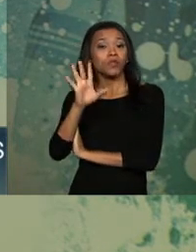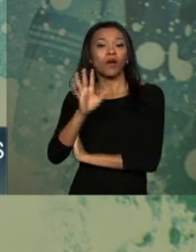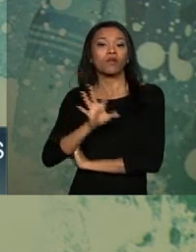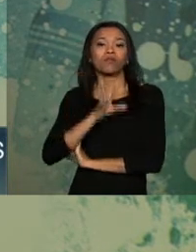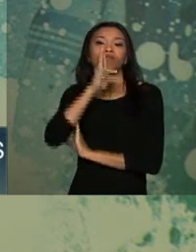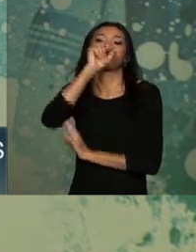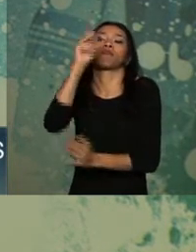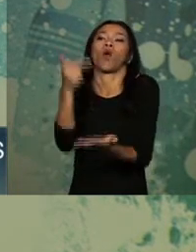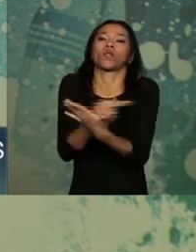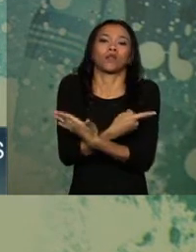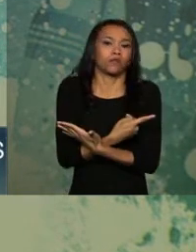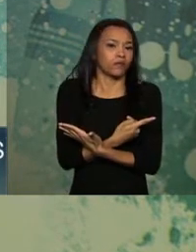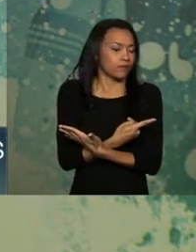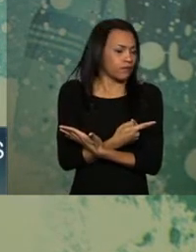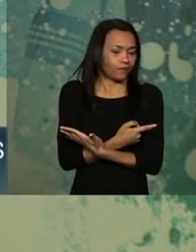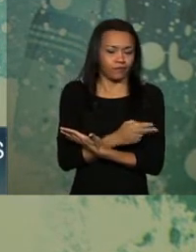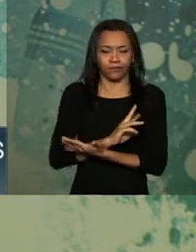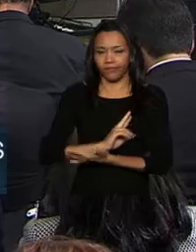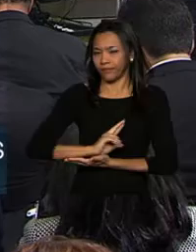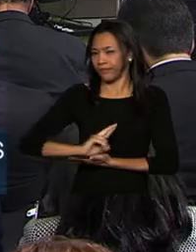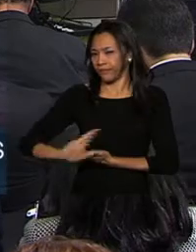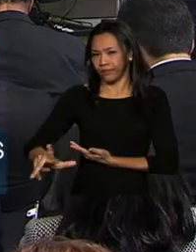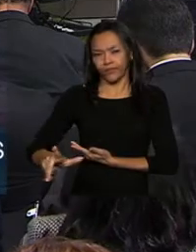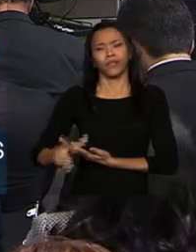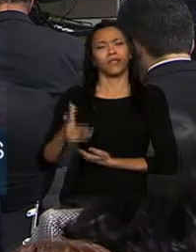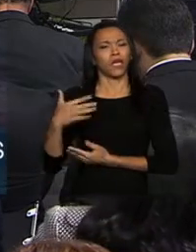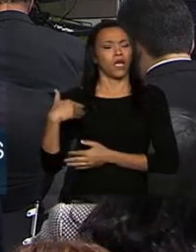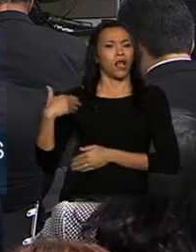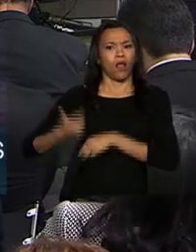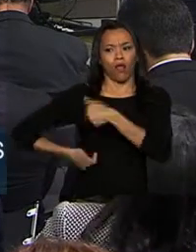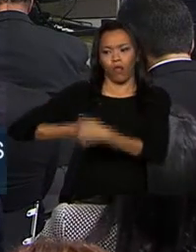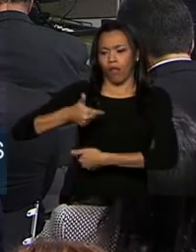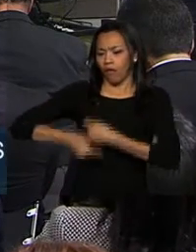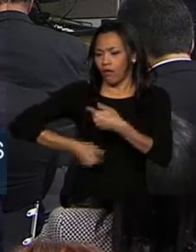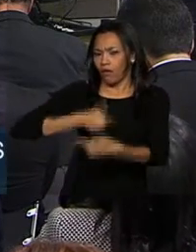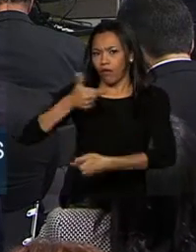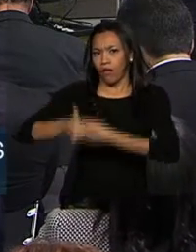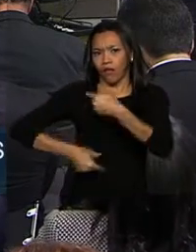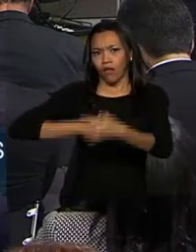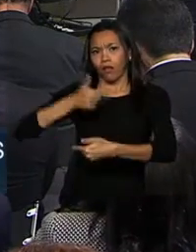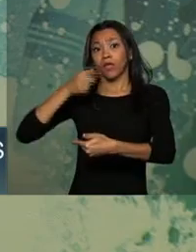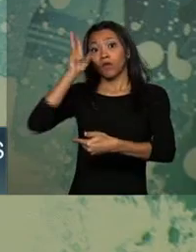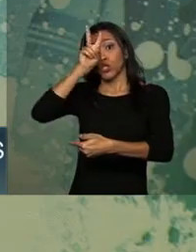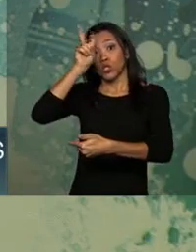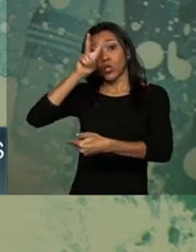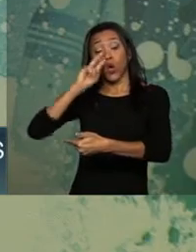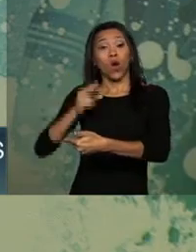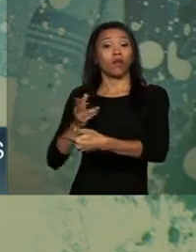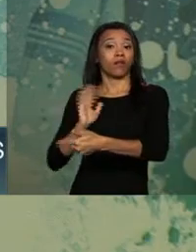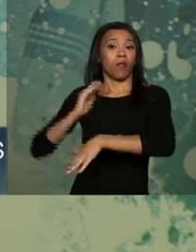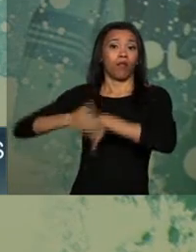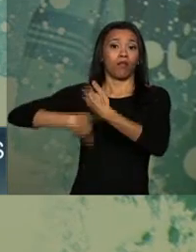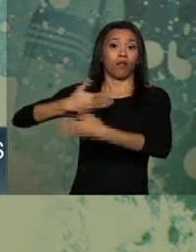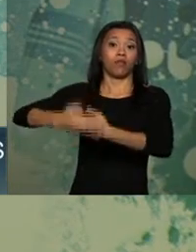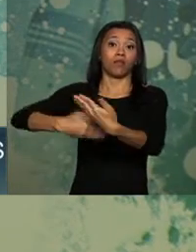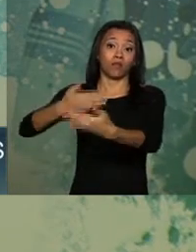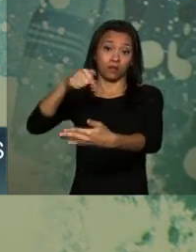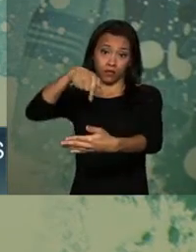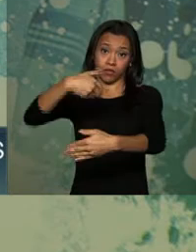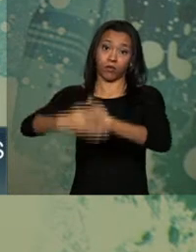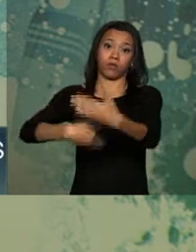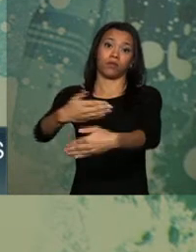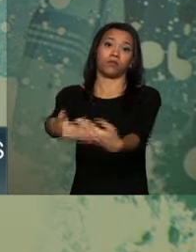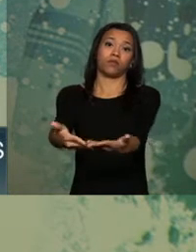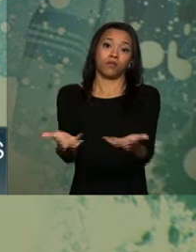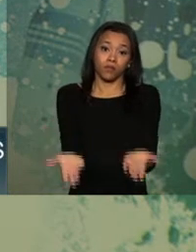acaso. Tem muito trabalho atrás disso. Tem toda uma história atrás desse processo. E